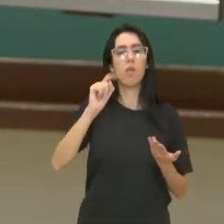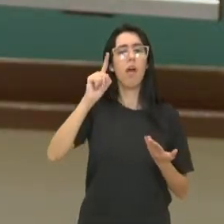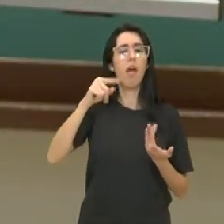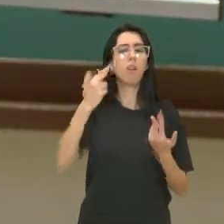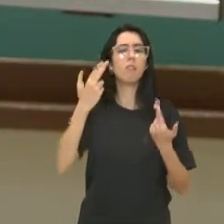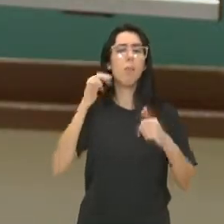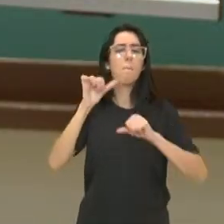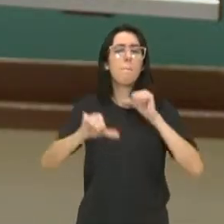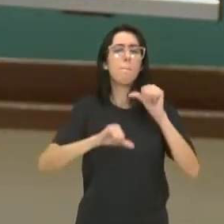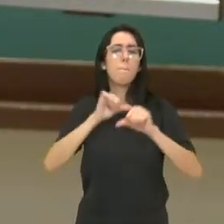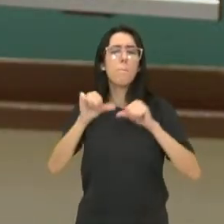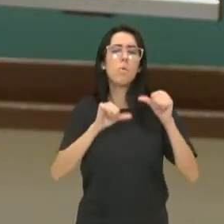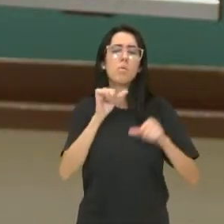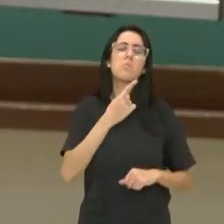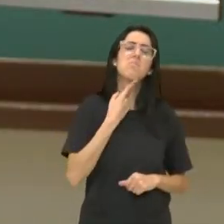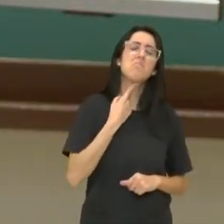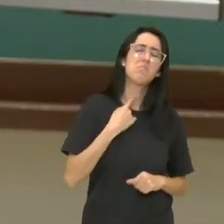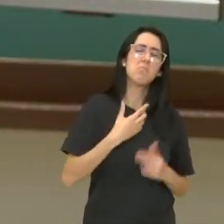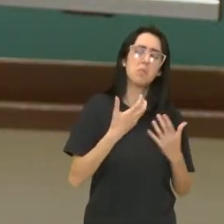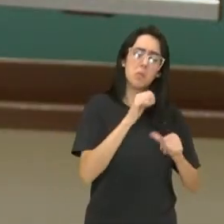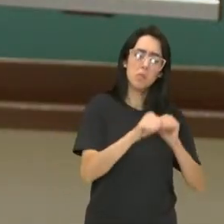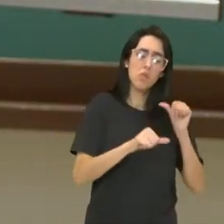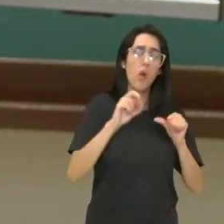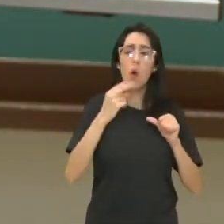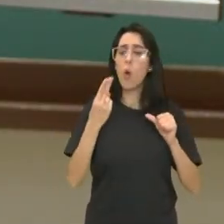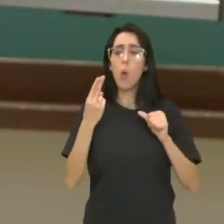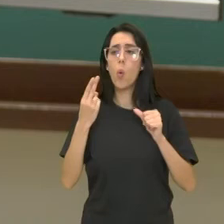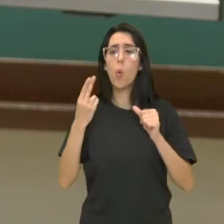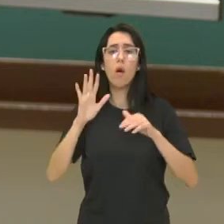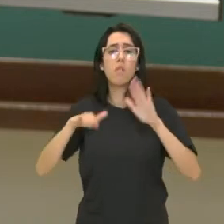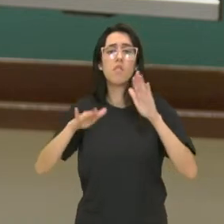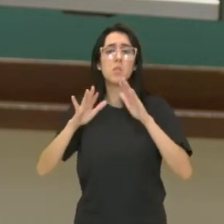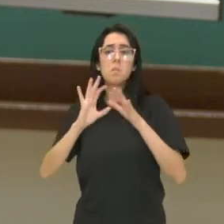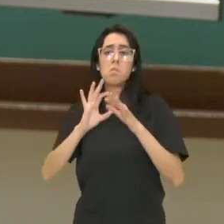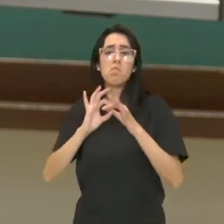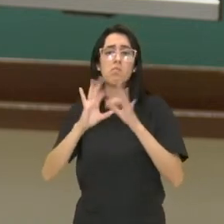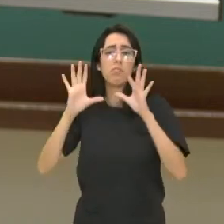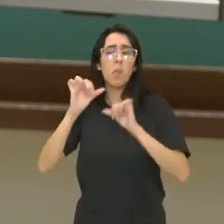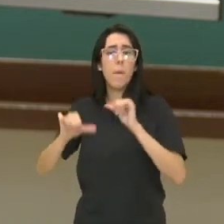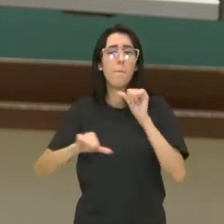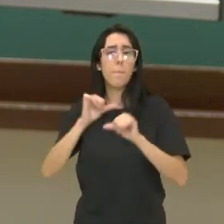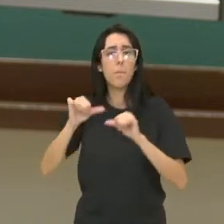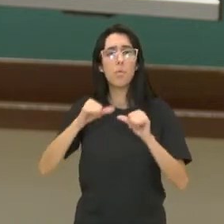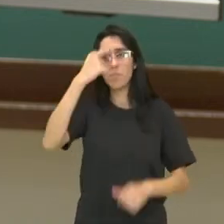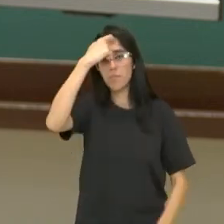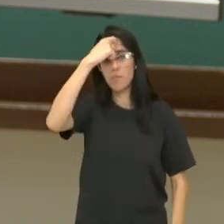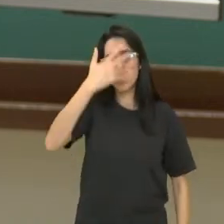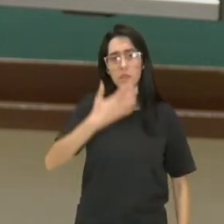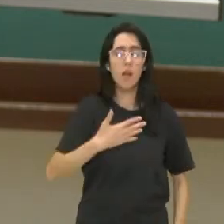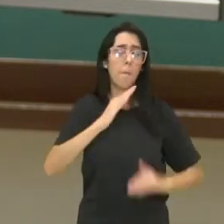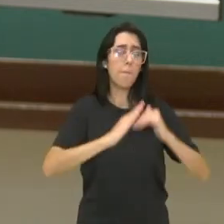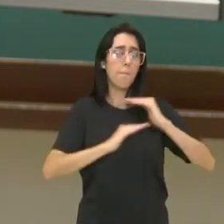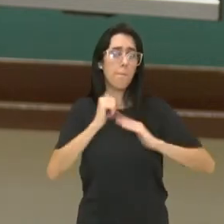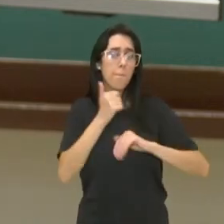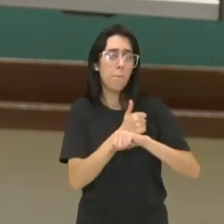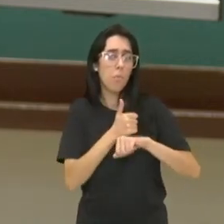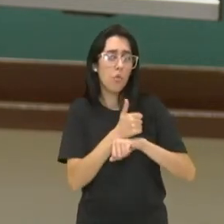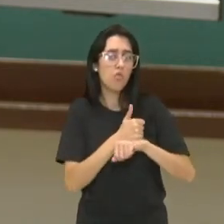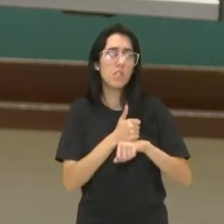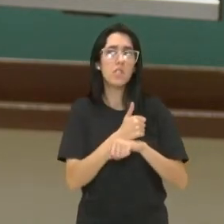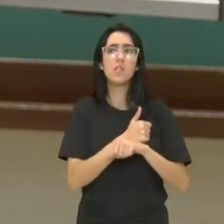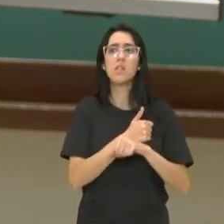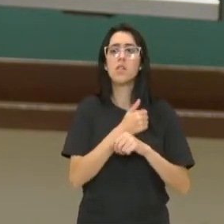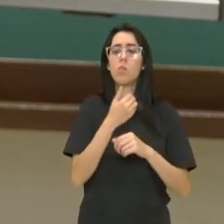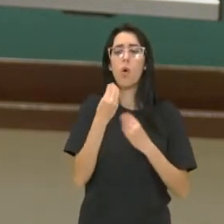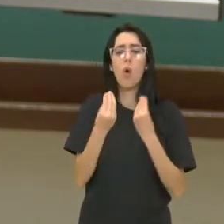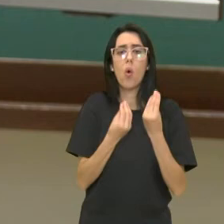mudanças voluntárias e involuntárias de caráter, de profissão, de como que eu